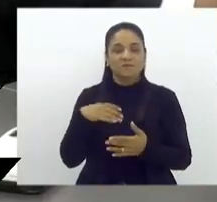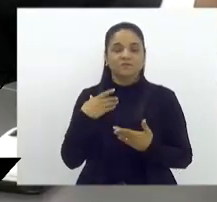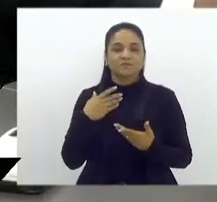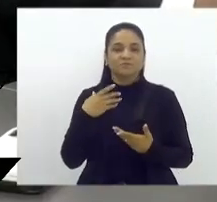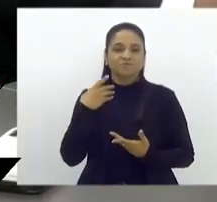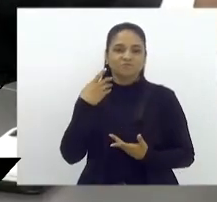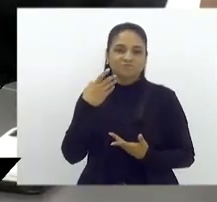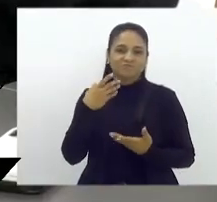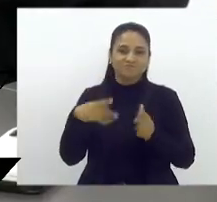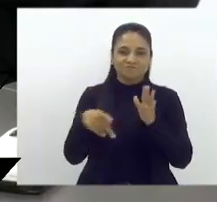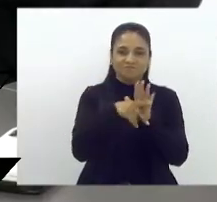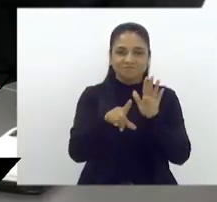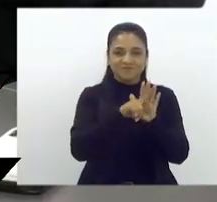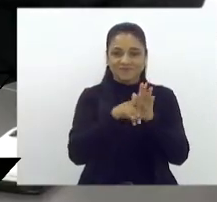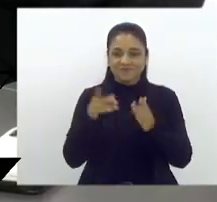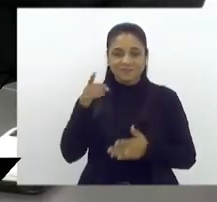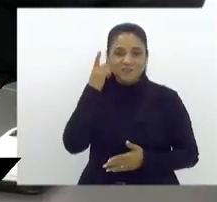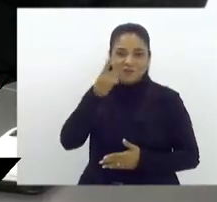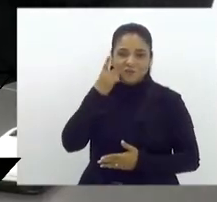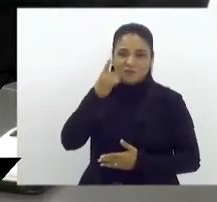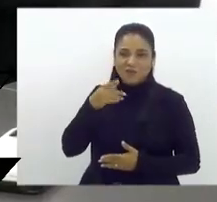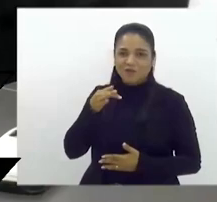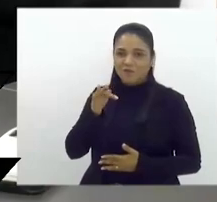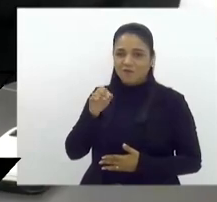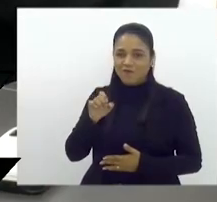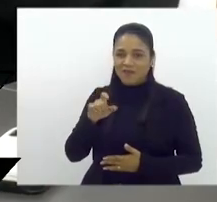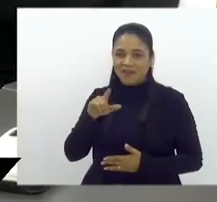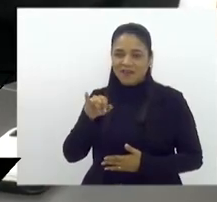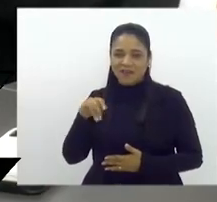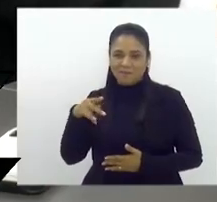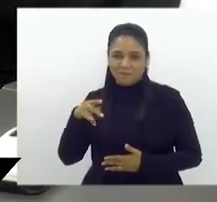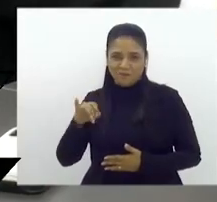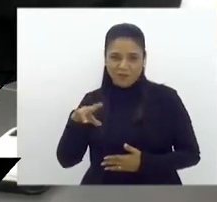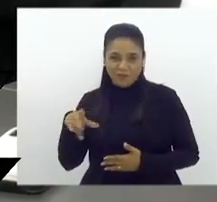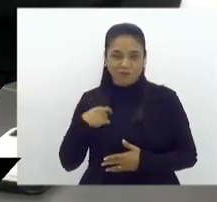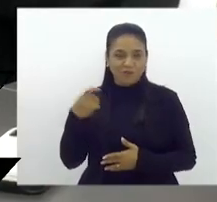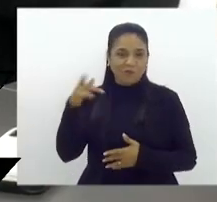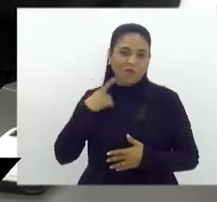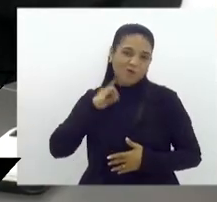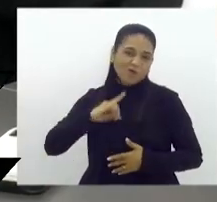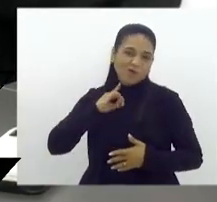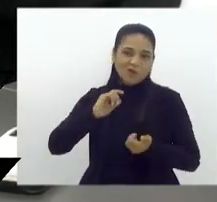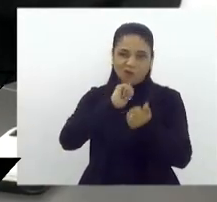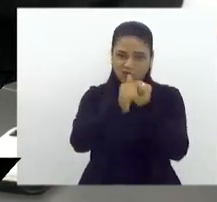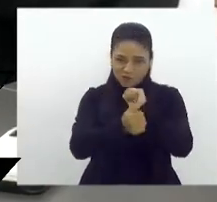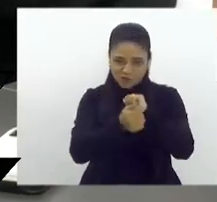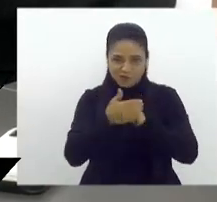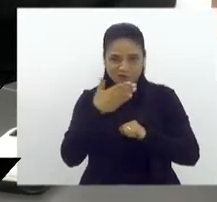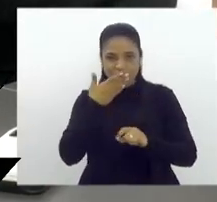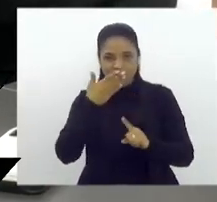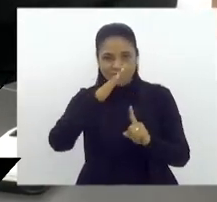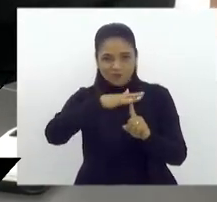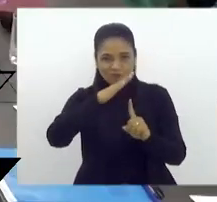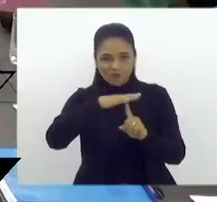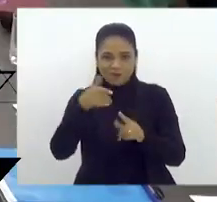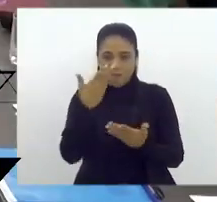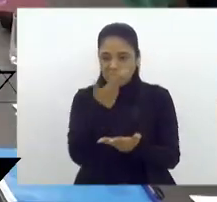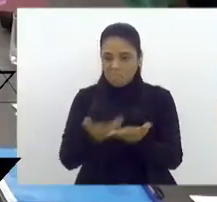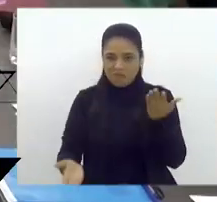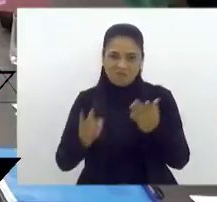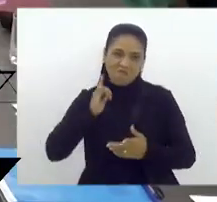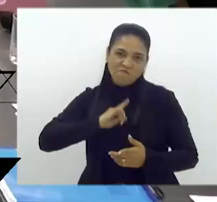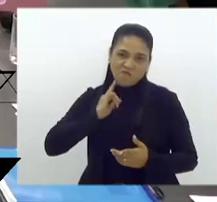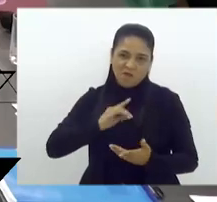Pé Frio, Filipinho Raves, que foi assistir o jogo do Flamengo no Paraguai e fez o meu time tomar uma surra lá. Deu ele ruim. E o Carlinhos